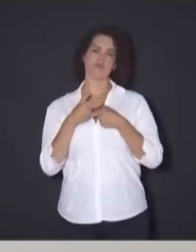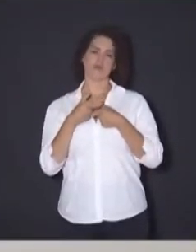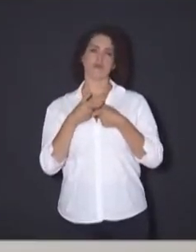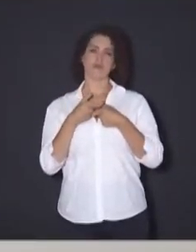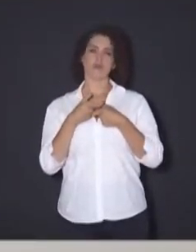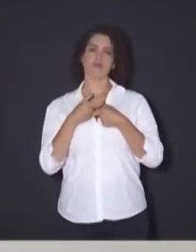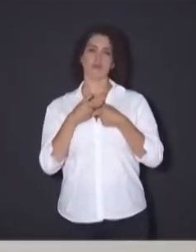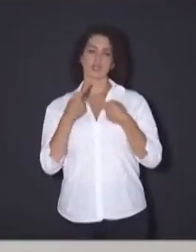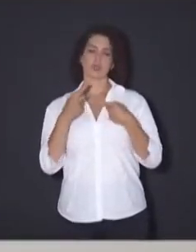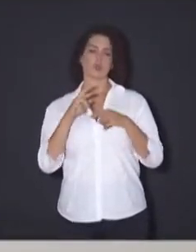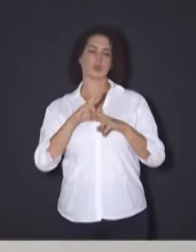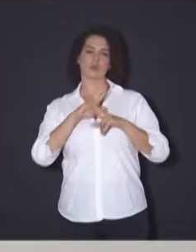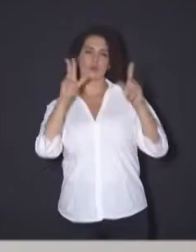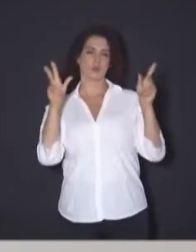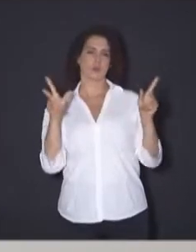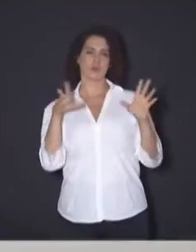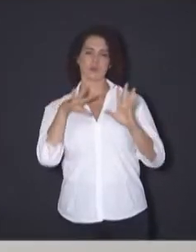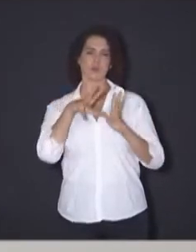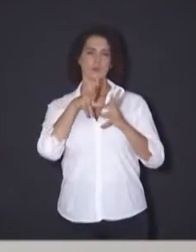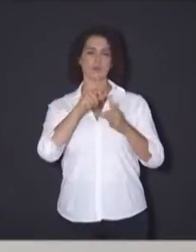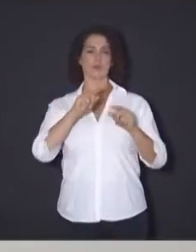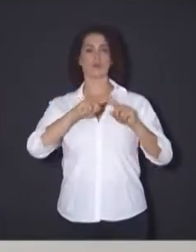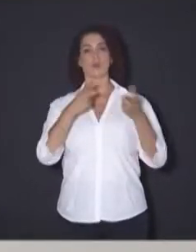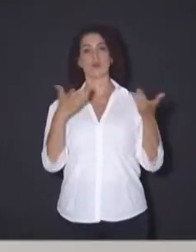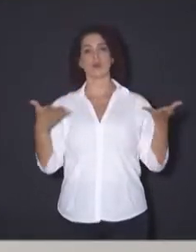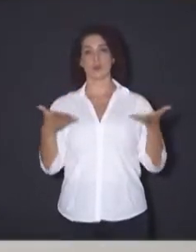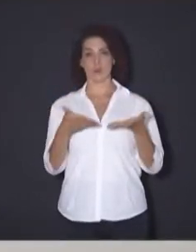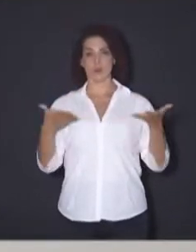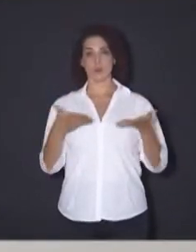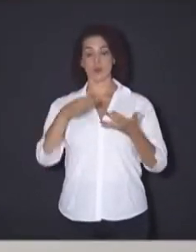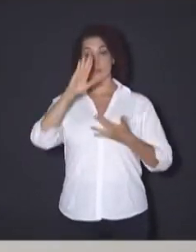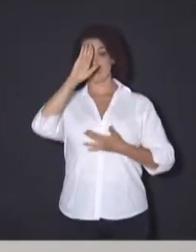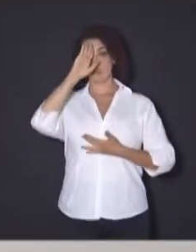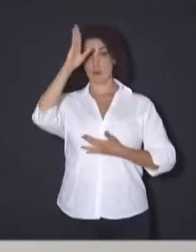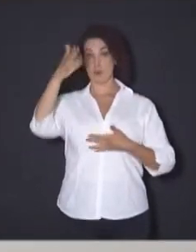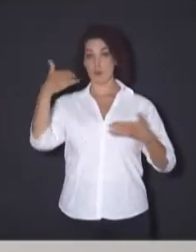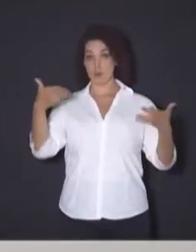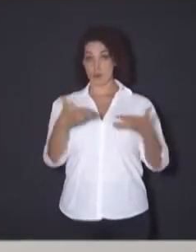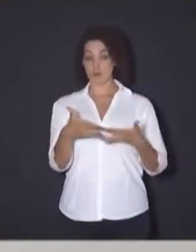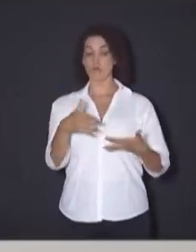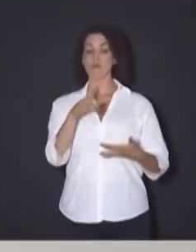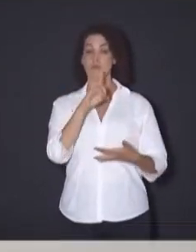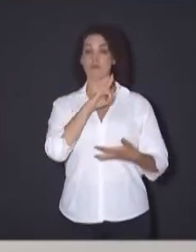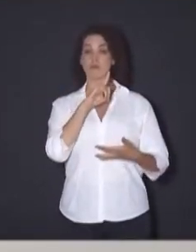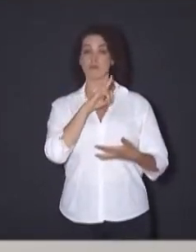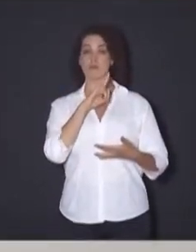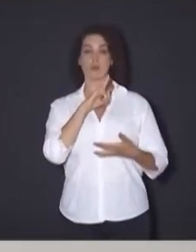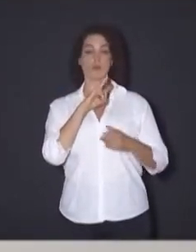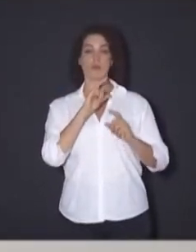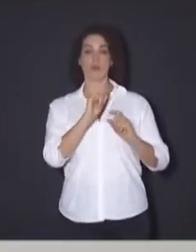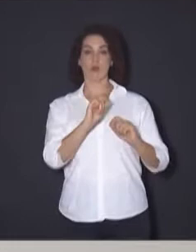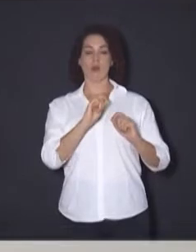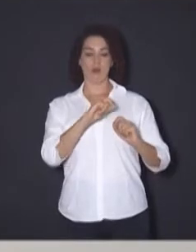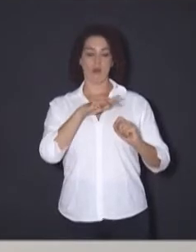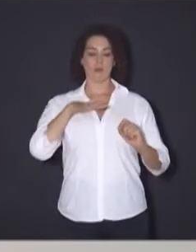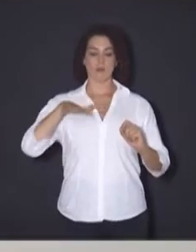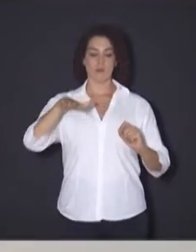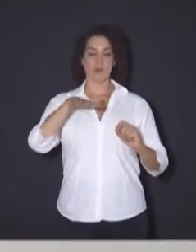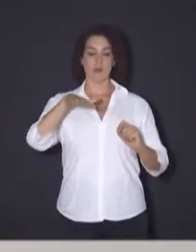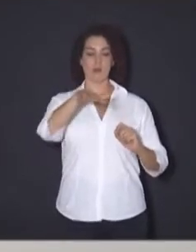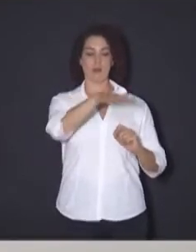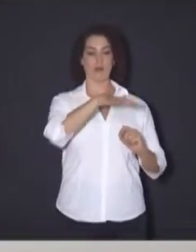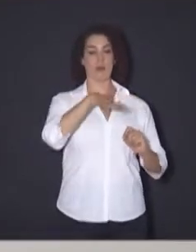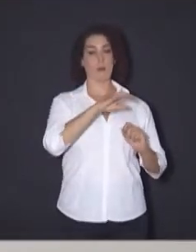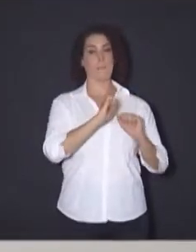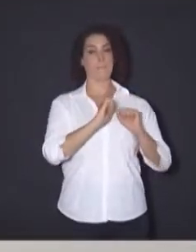atípicas no mundo mas hoje principalmente nós temos essa construção destes territórios que podem